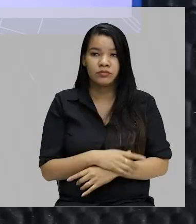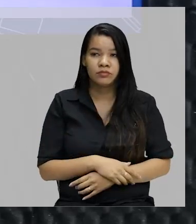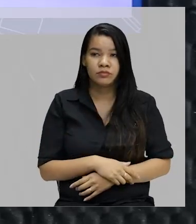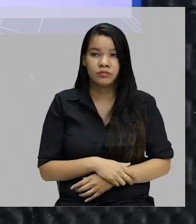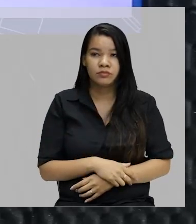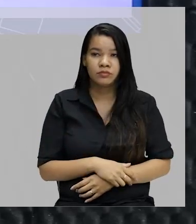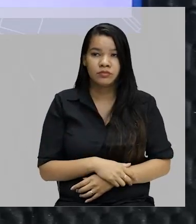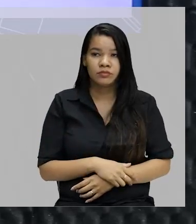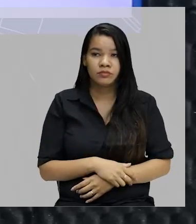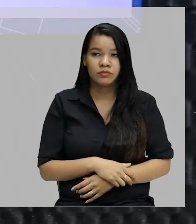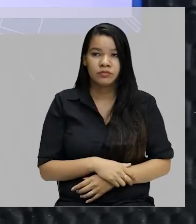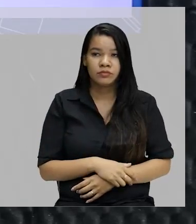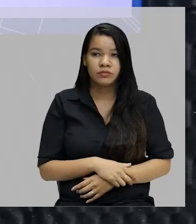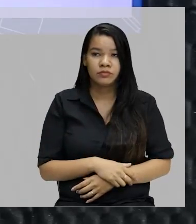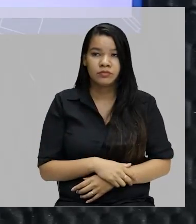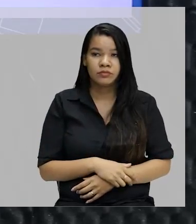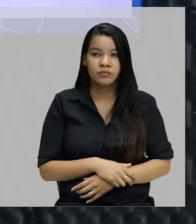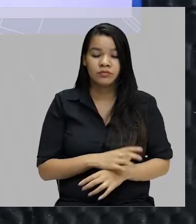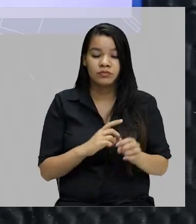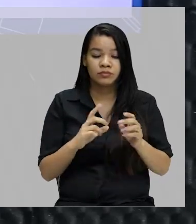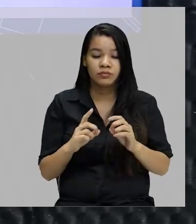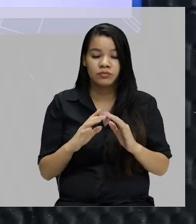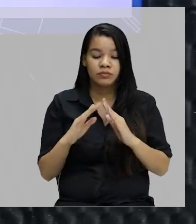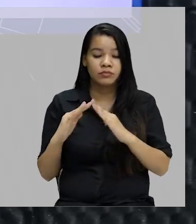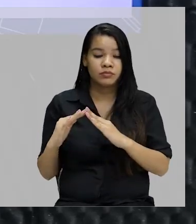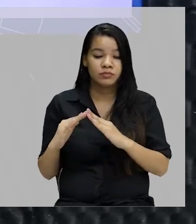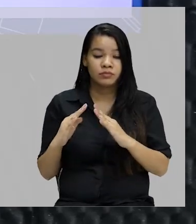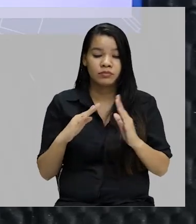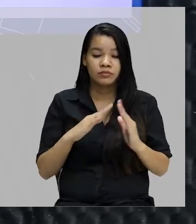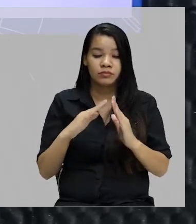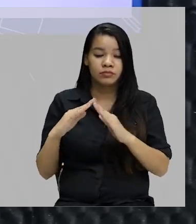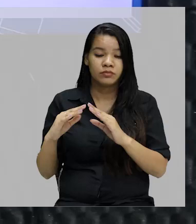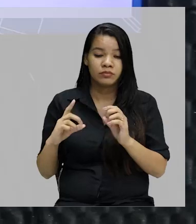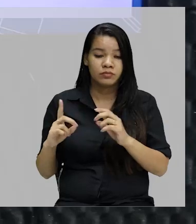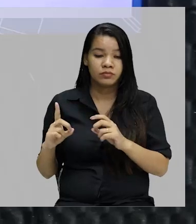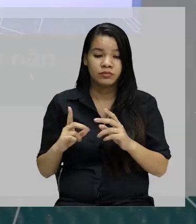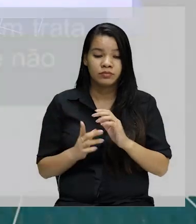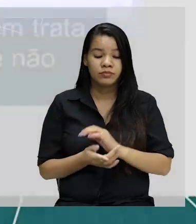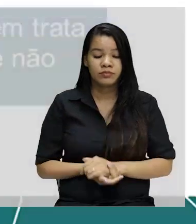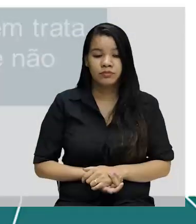Vendem-se casas. Casas são vendidas, tá bom?